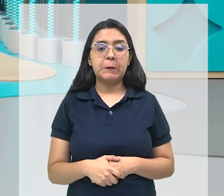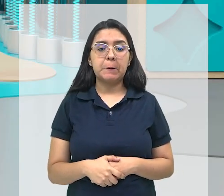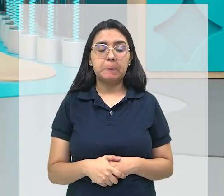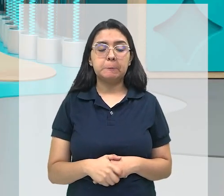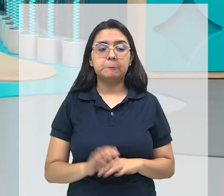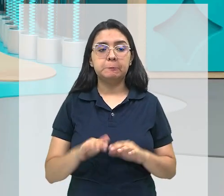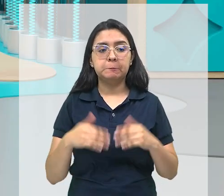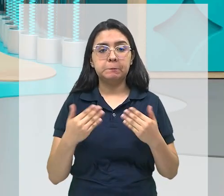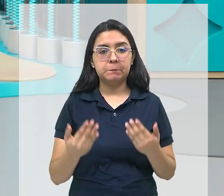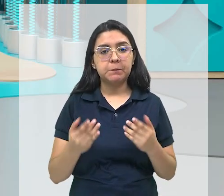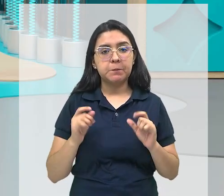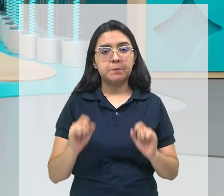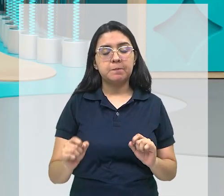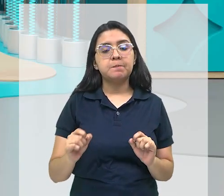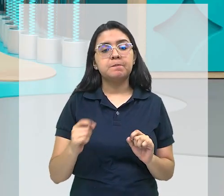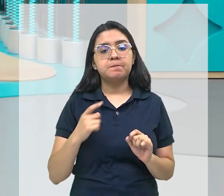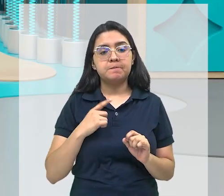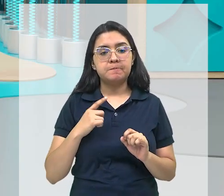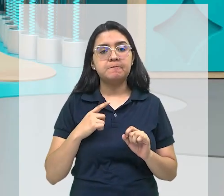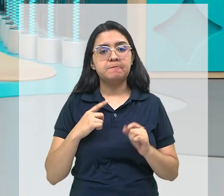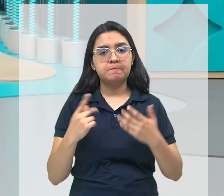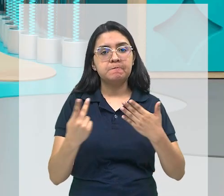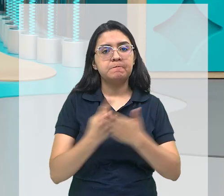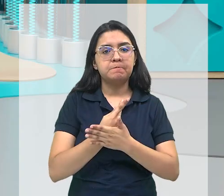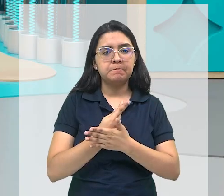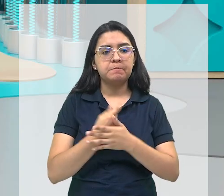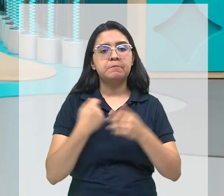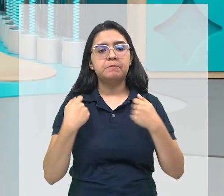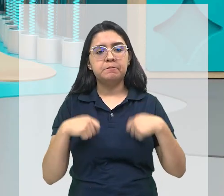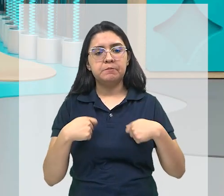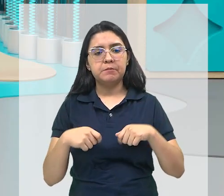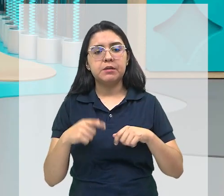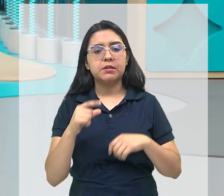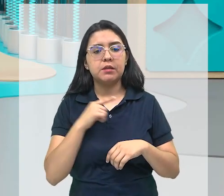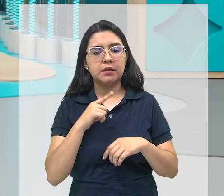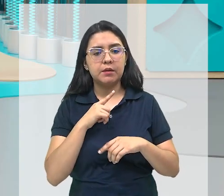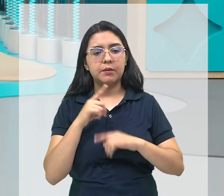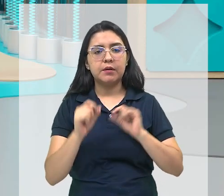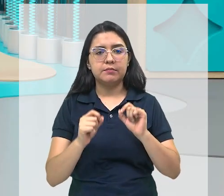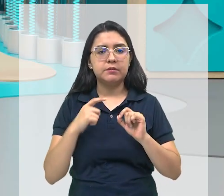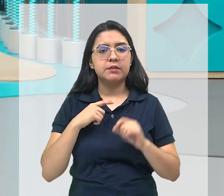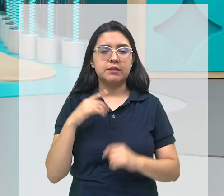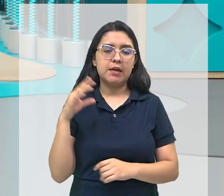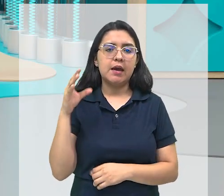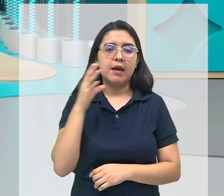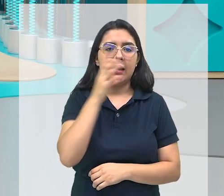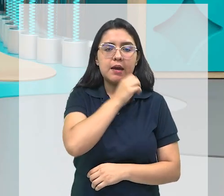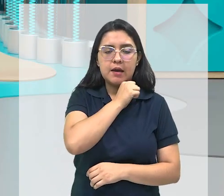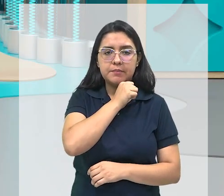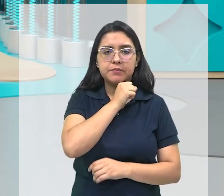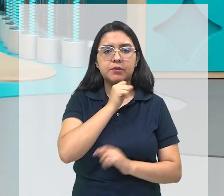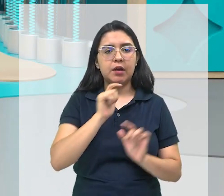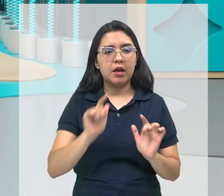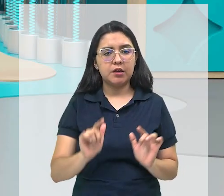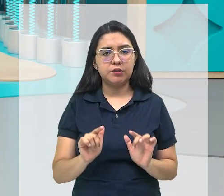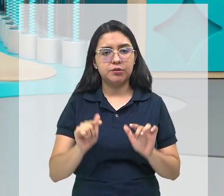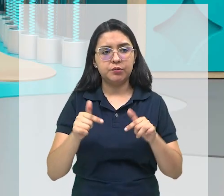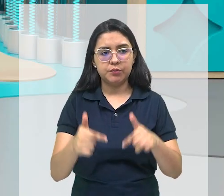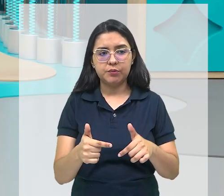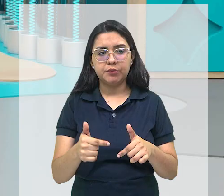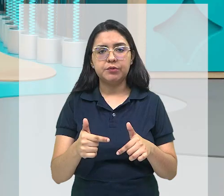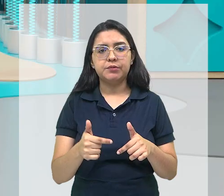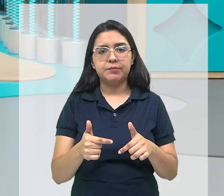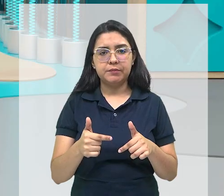agravantes. Então, nesses casos é necessário ter uma rapidez de pensamento, uma atitude